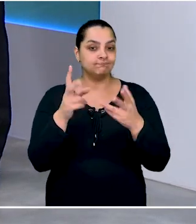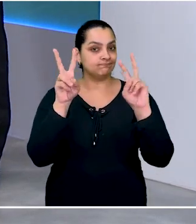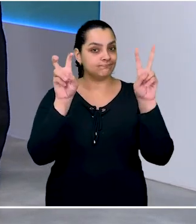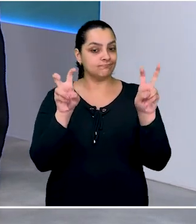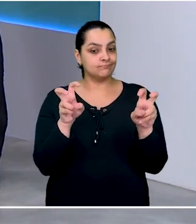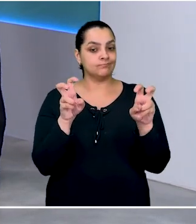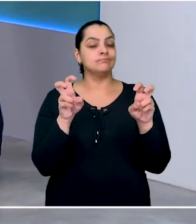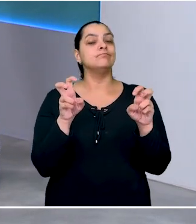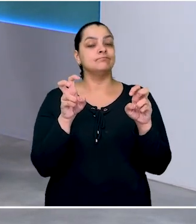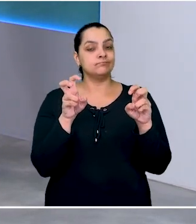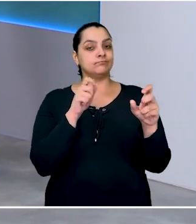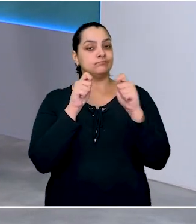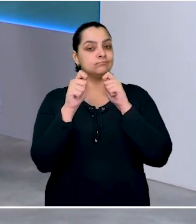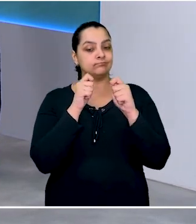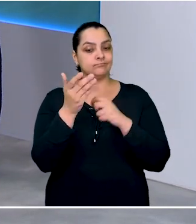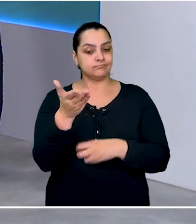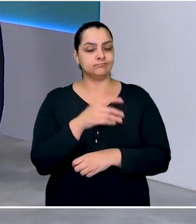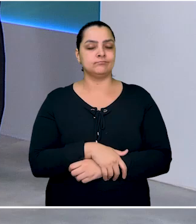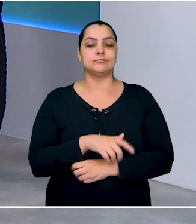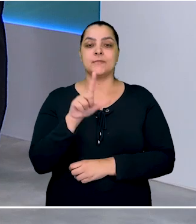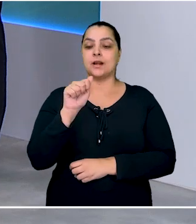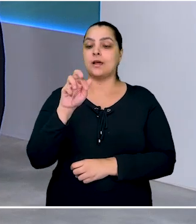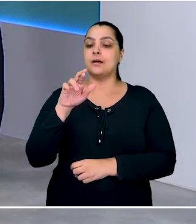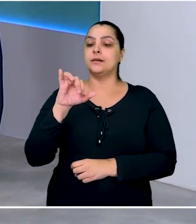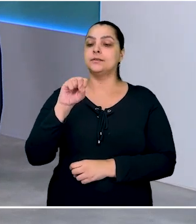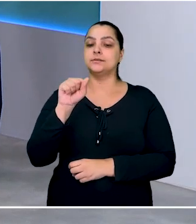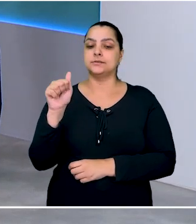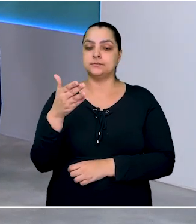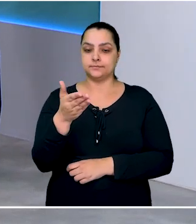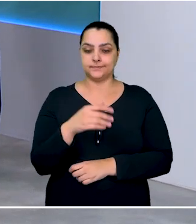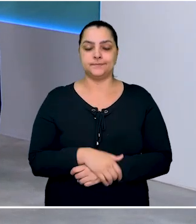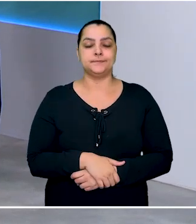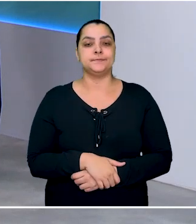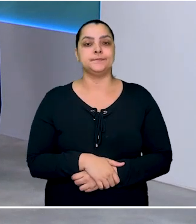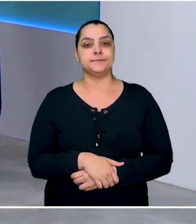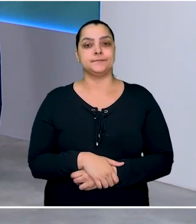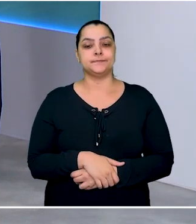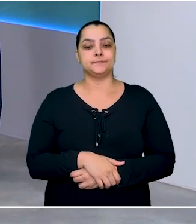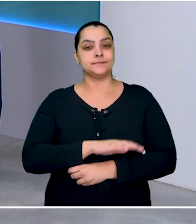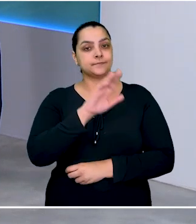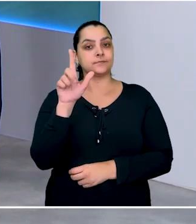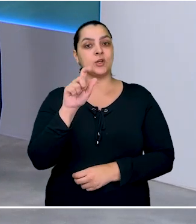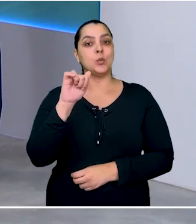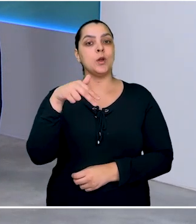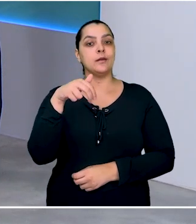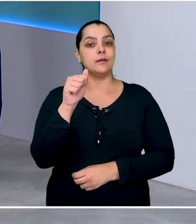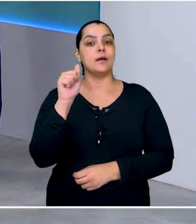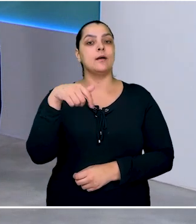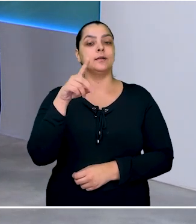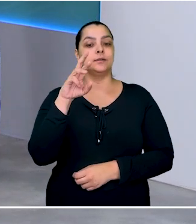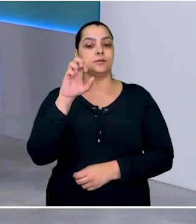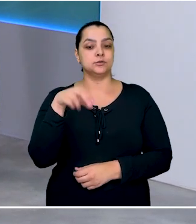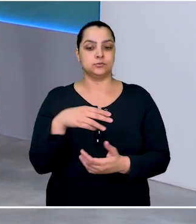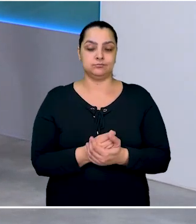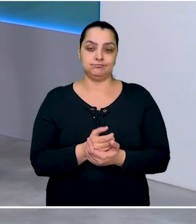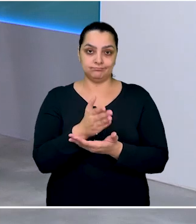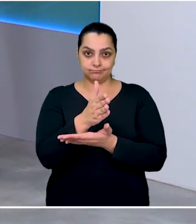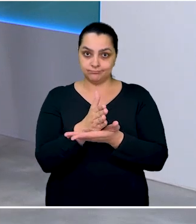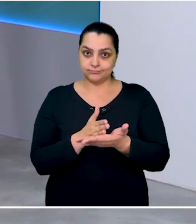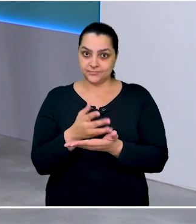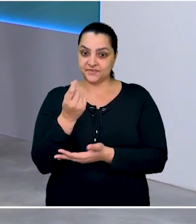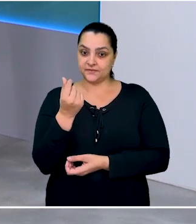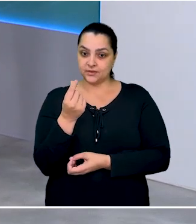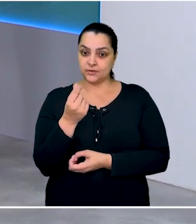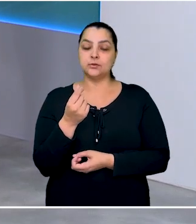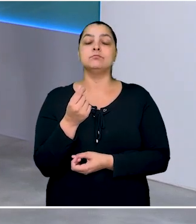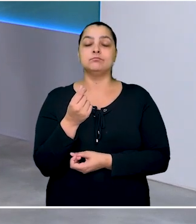caso, a repórter Larissa Batista. Oi, Larissa. Oi, Luana e Anderson. A repartição